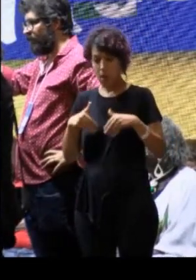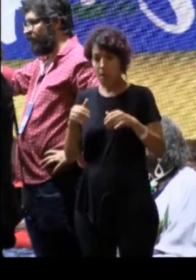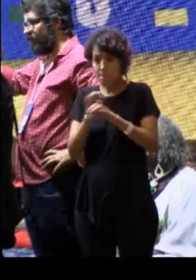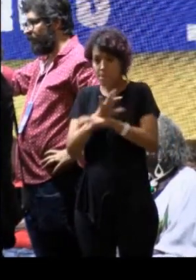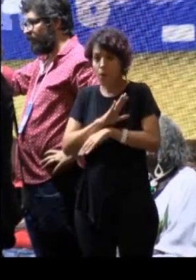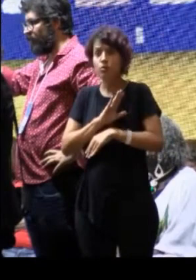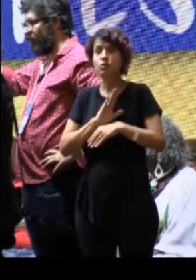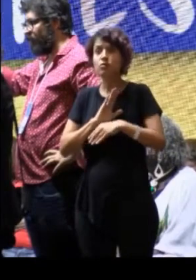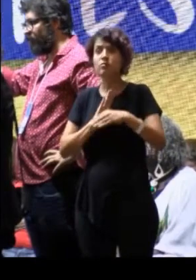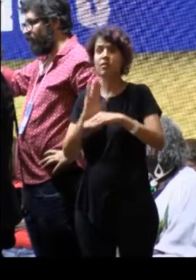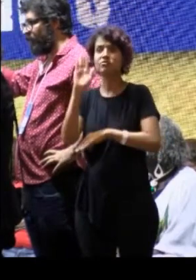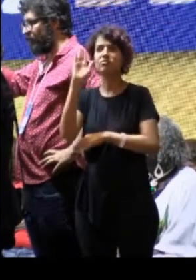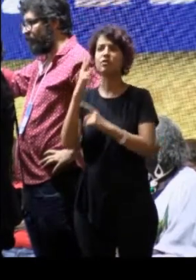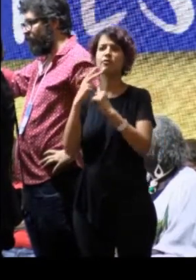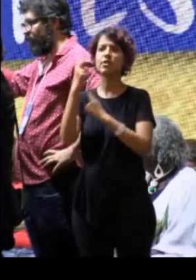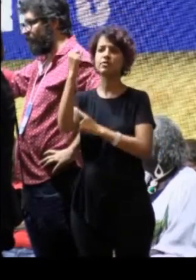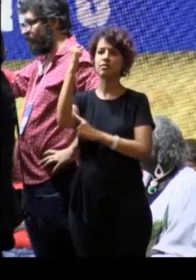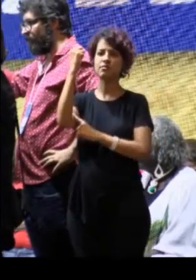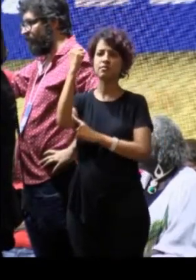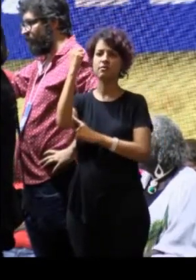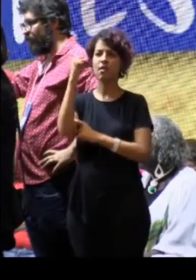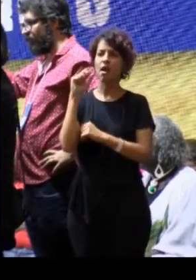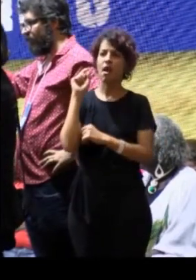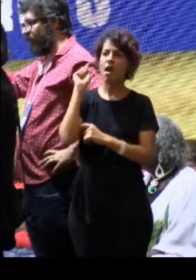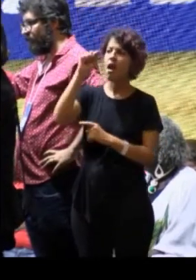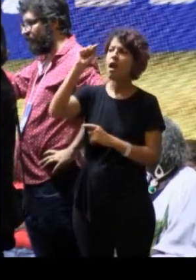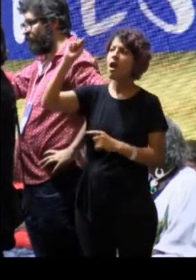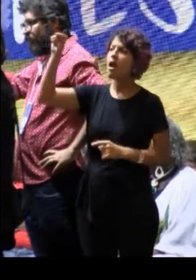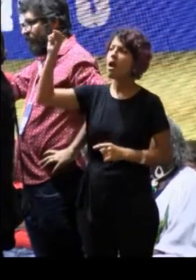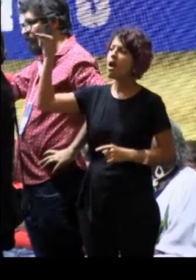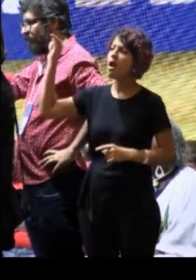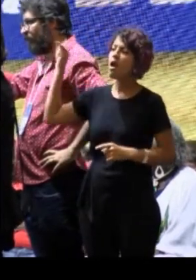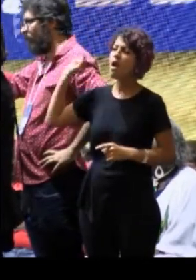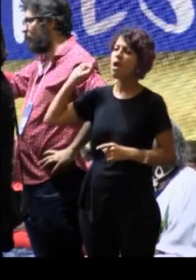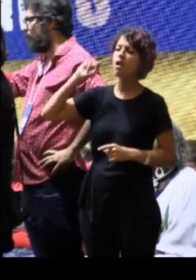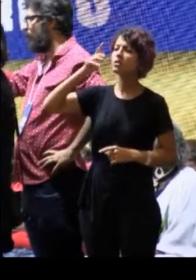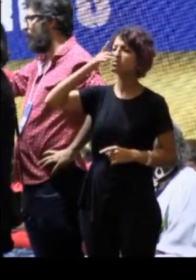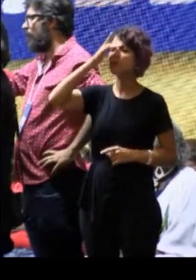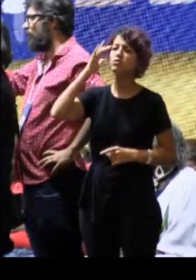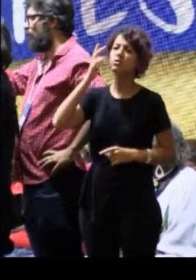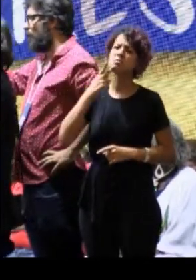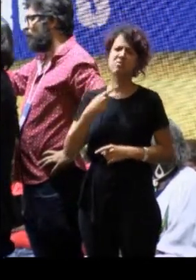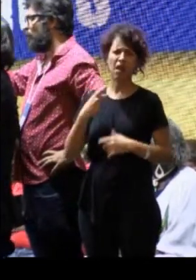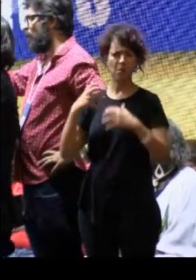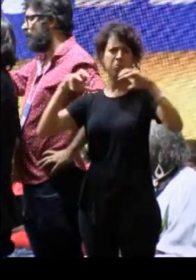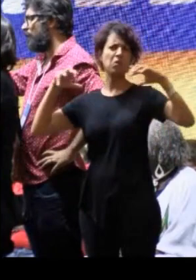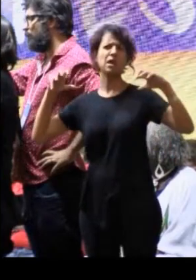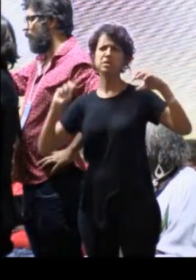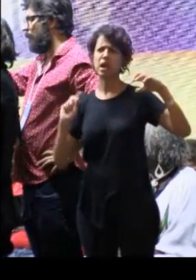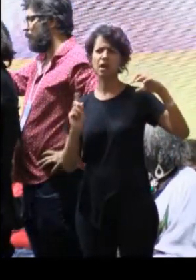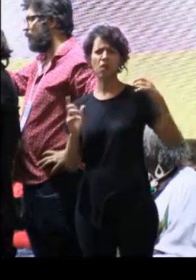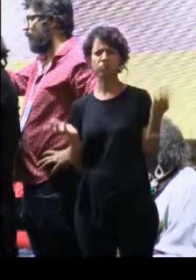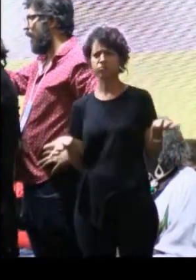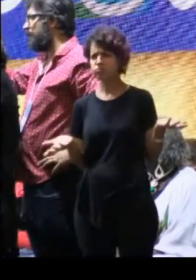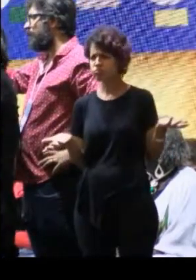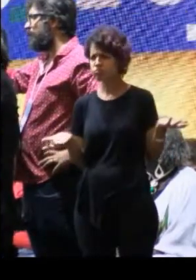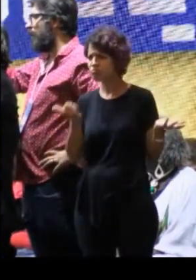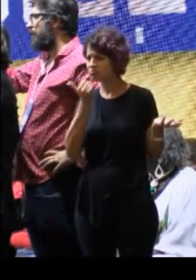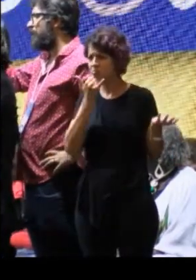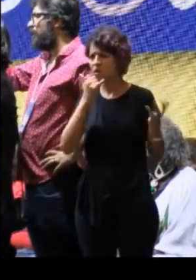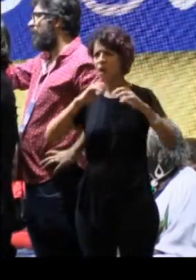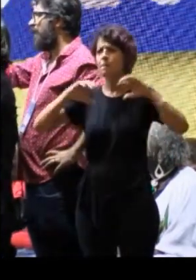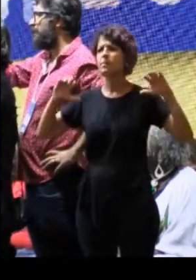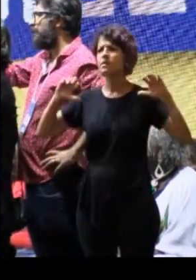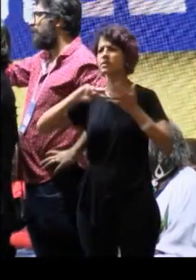eleições. São essas pessoas que agora nos dizem para não polarizar o país, como se polarização